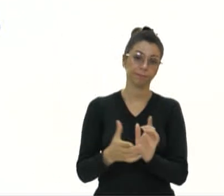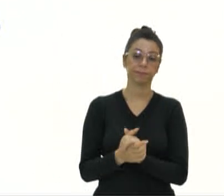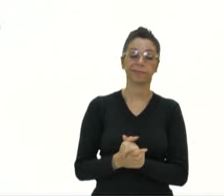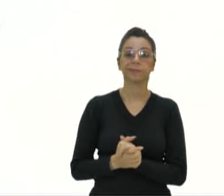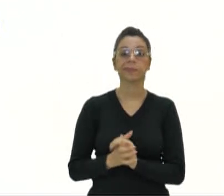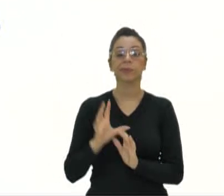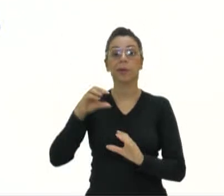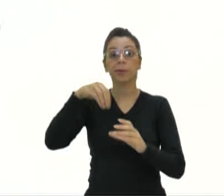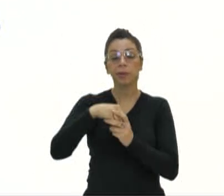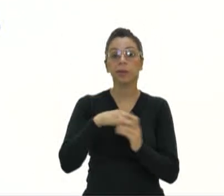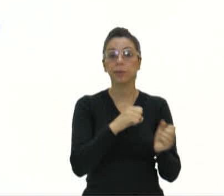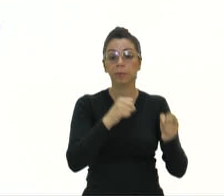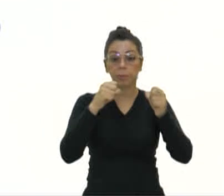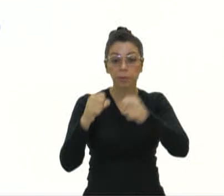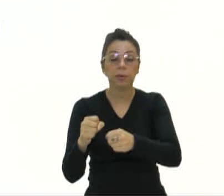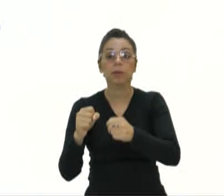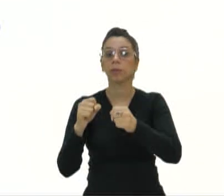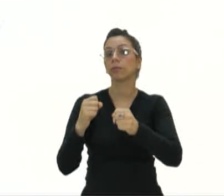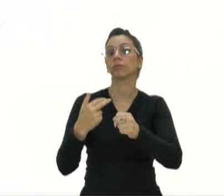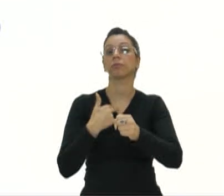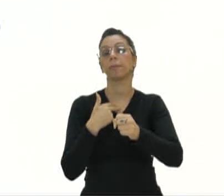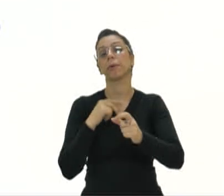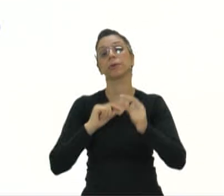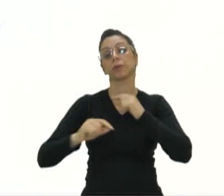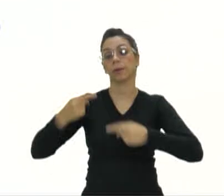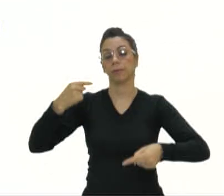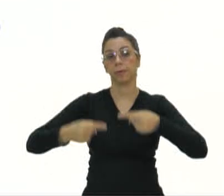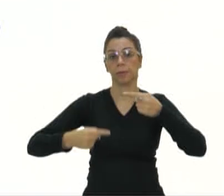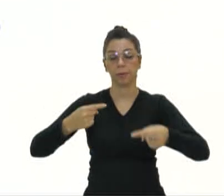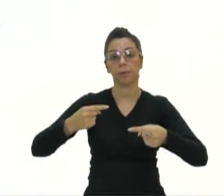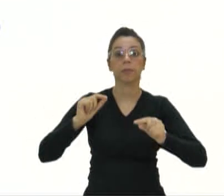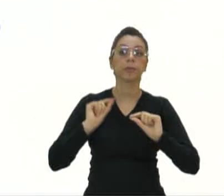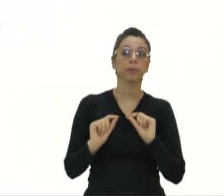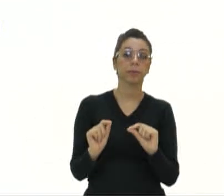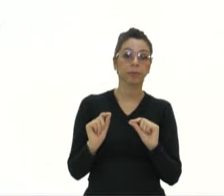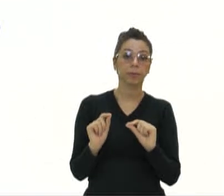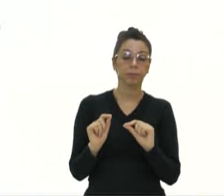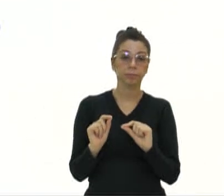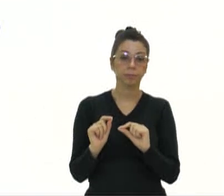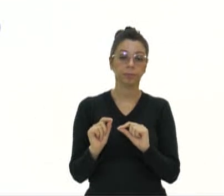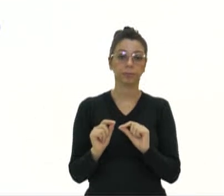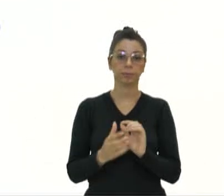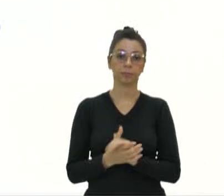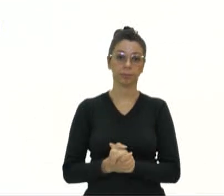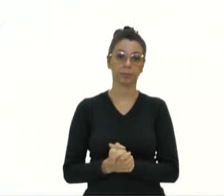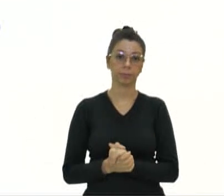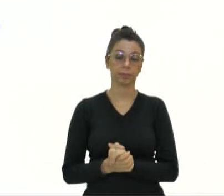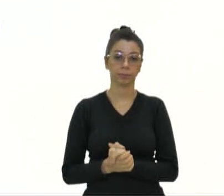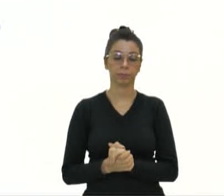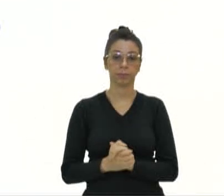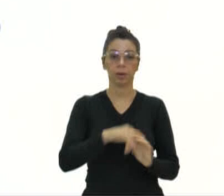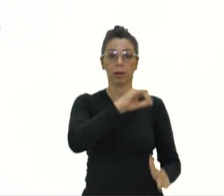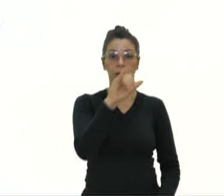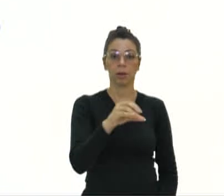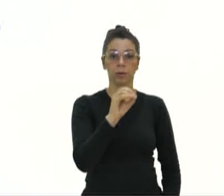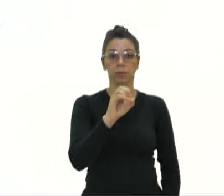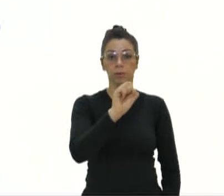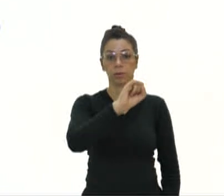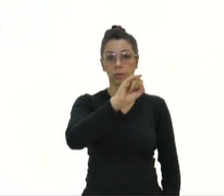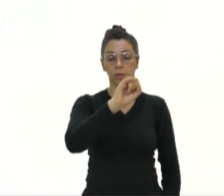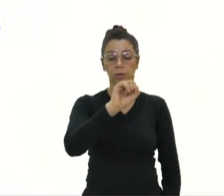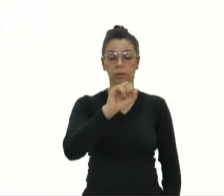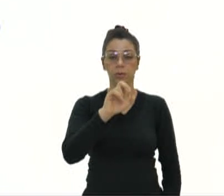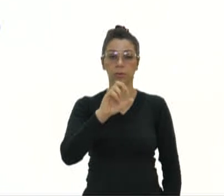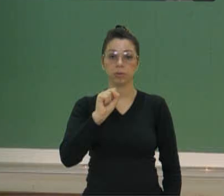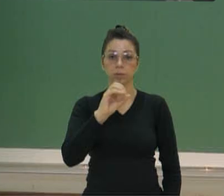dentro desse potencial, não dá para deixar de discutir e comentar o resgate que fazemos da soja, sendo o Paraná um